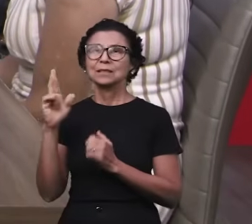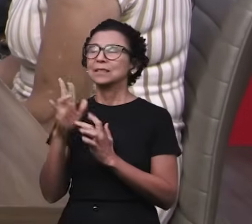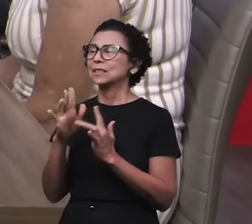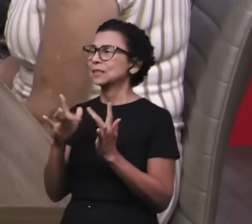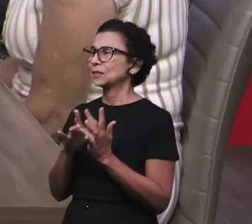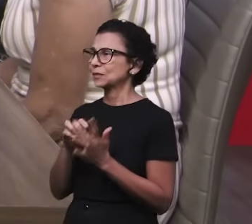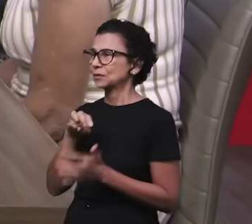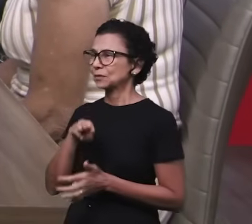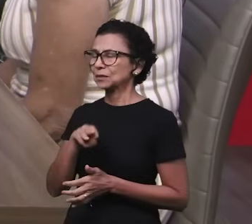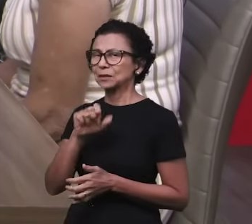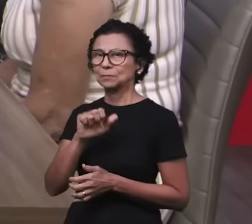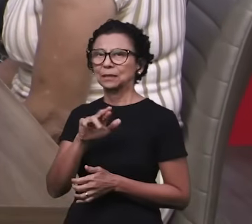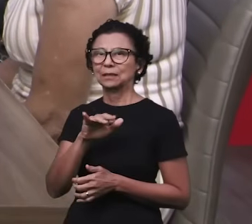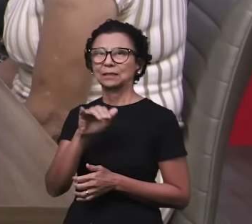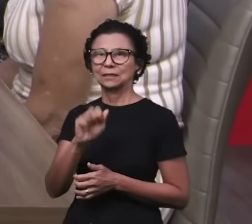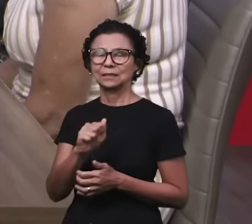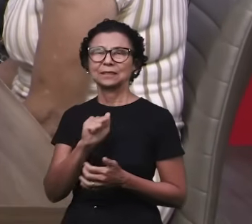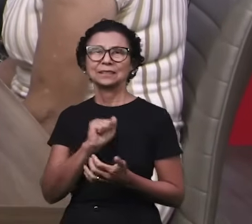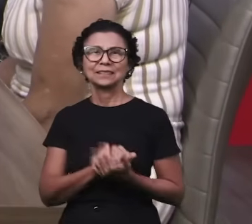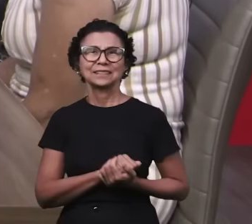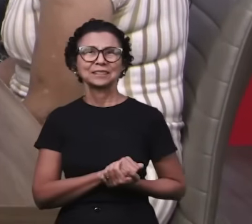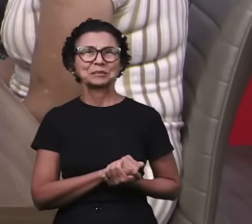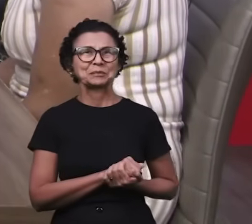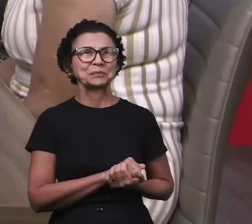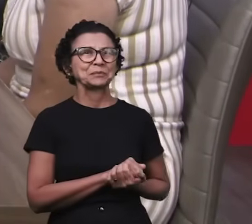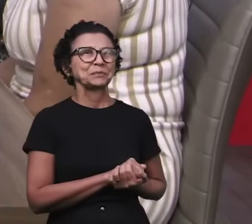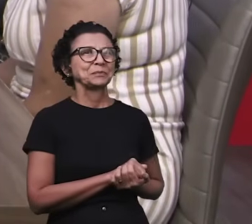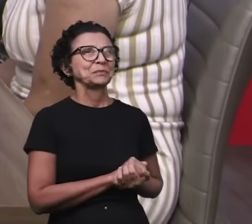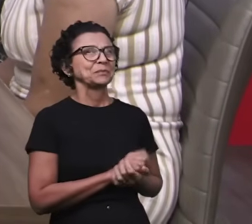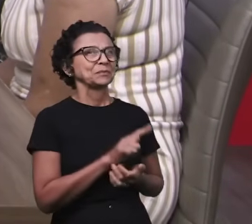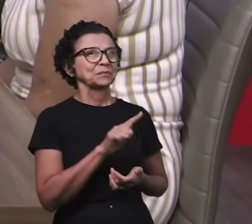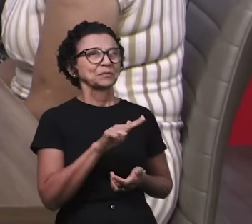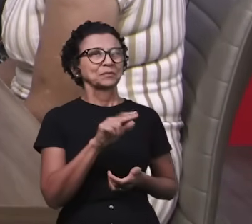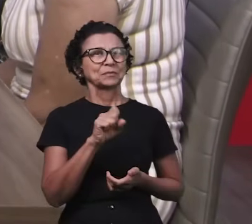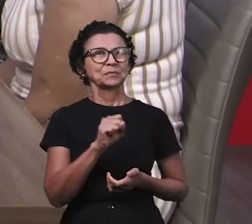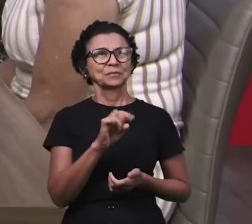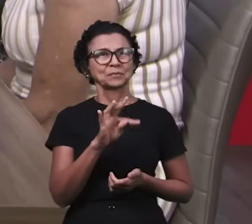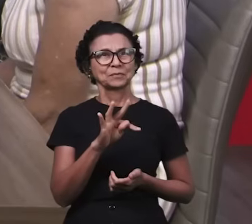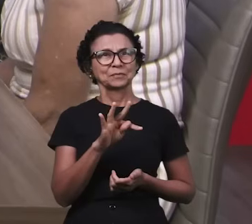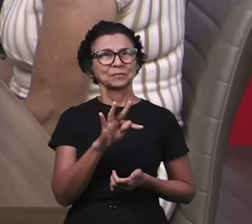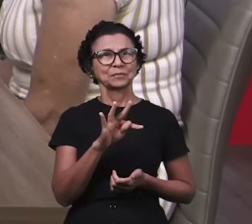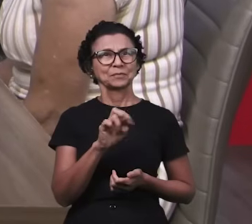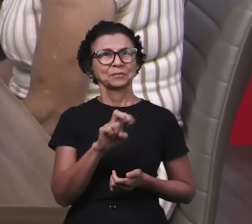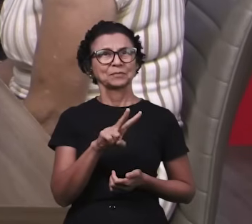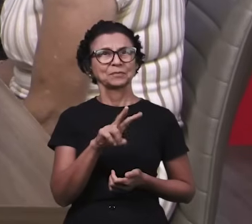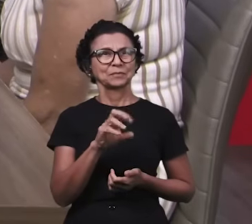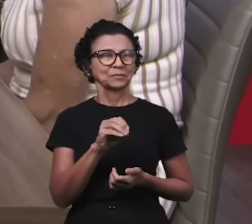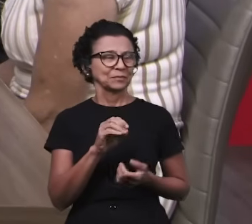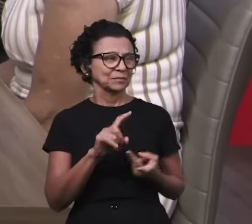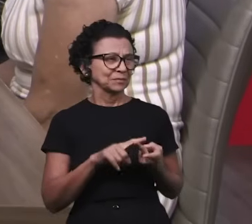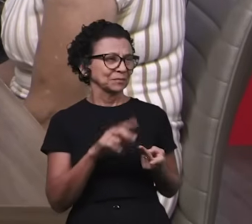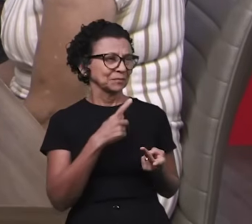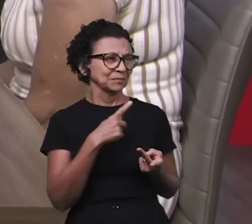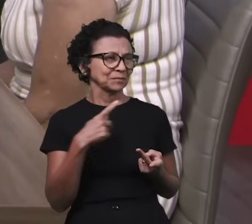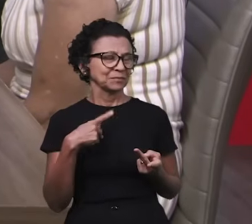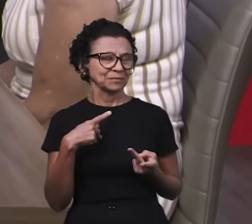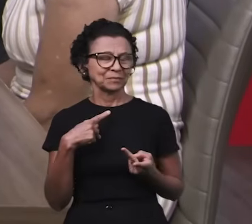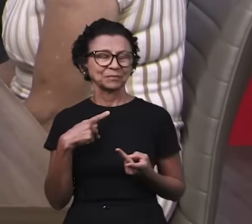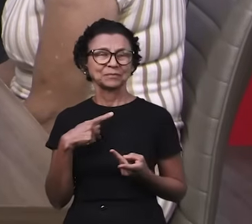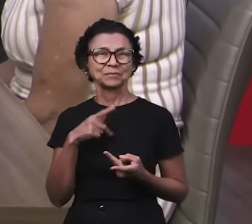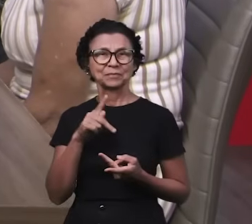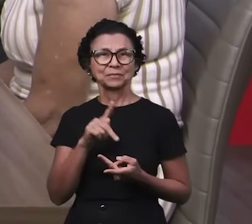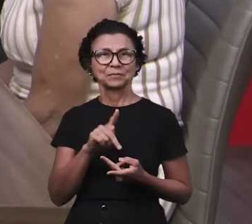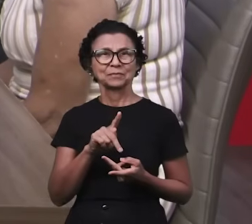Maria. Amém. A paz do Senhor. Paz do Senhor, Luiz Gustavo. Amém, Pai do Senhor. Vai ser o pastor Clipper. Vai ser, Kézia. Vai ser